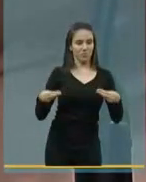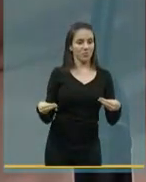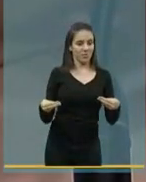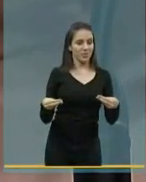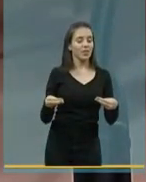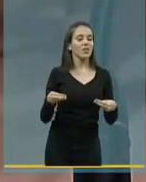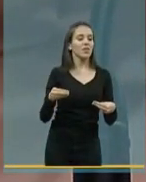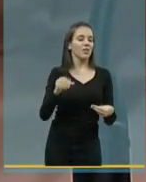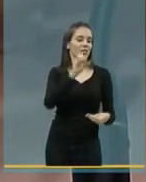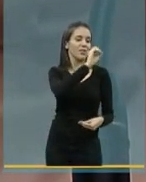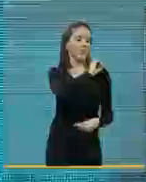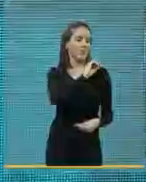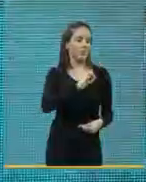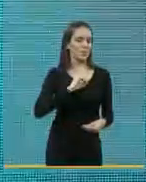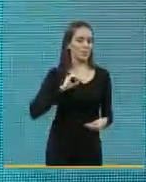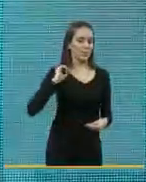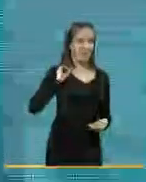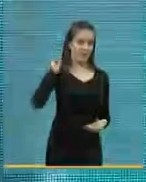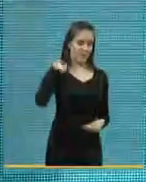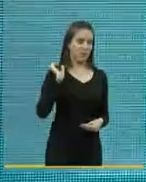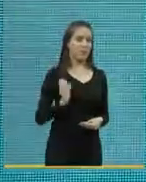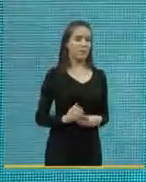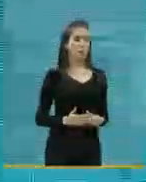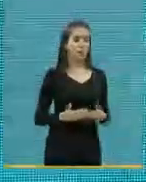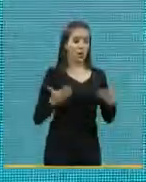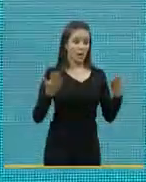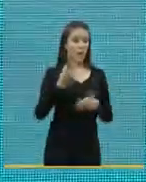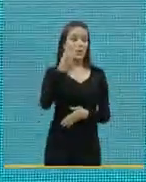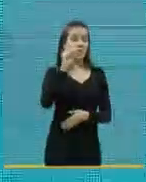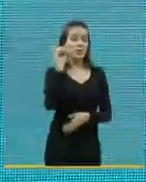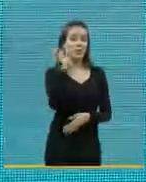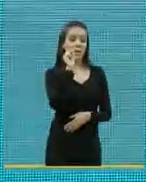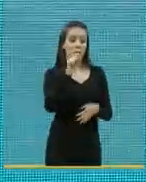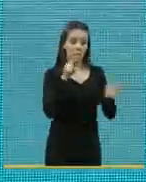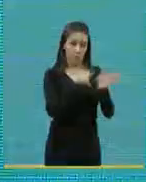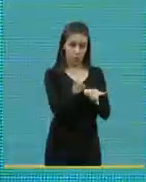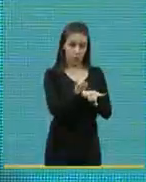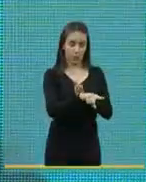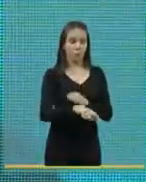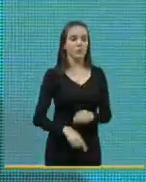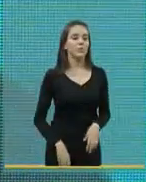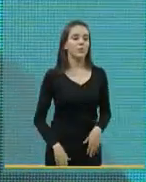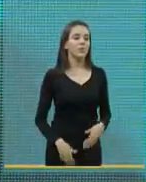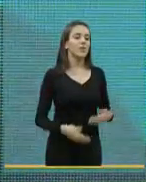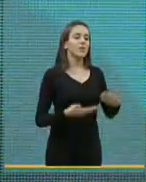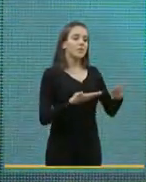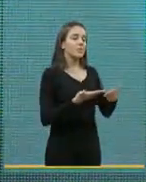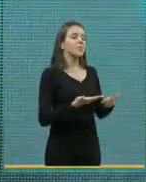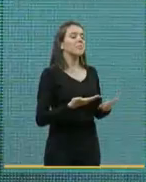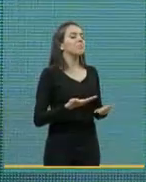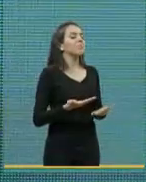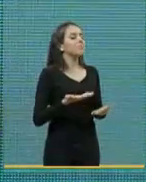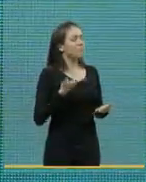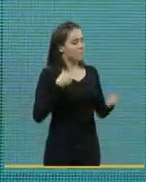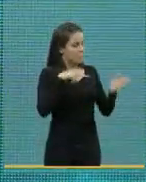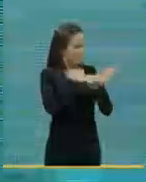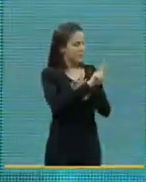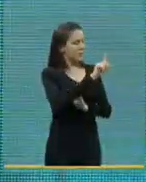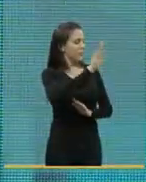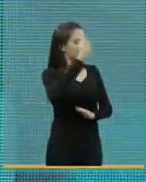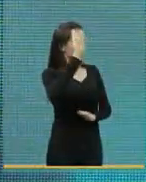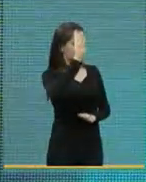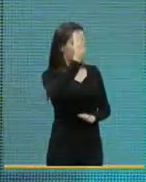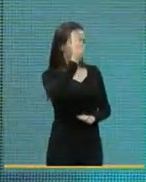candidata marina silva candidato 30 segundos para perguntas o o